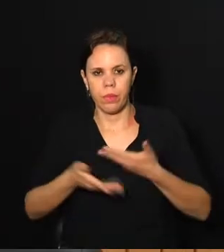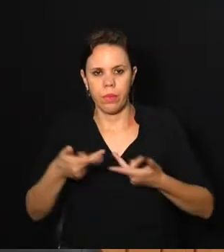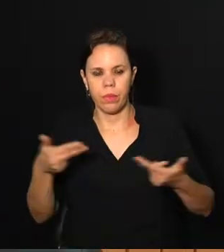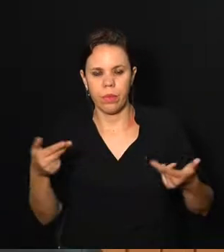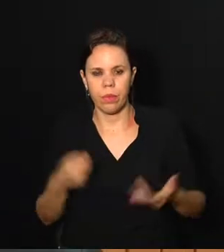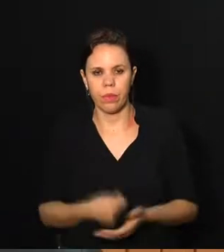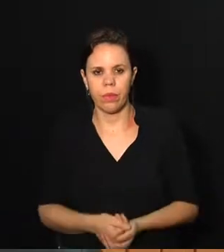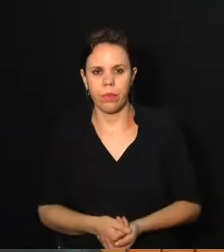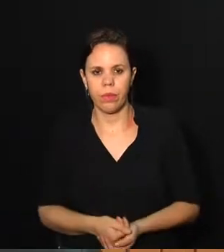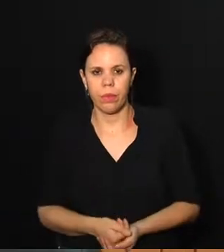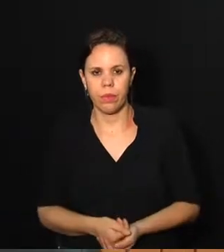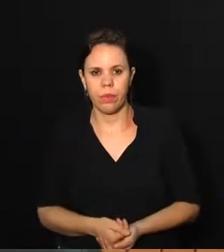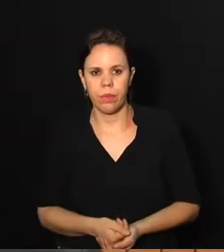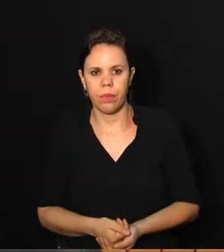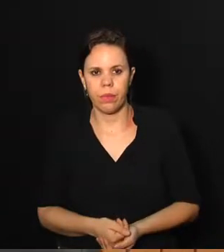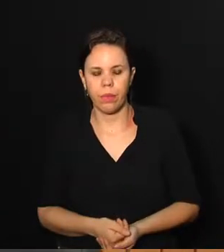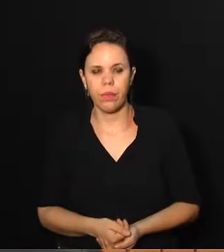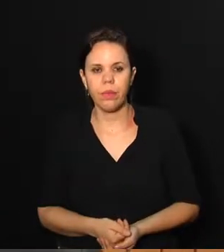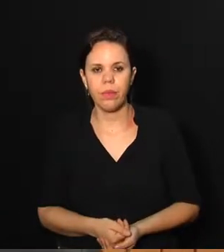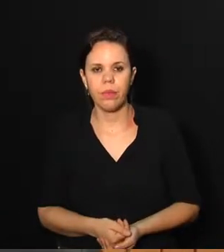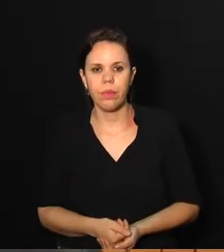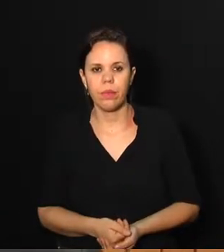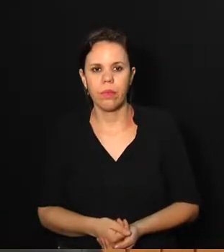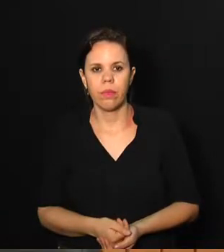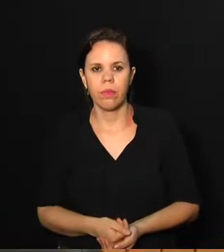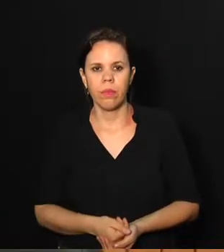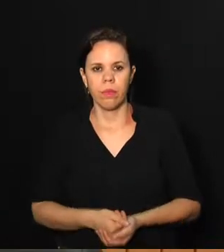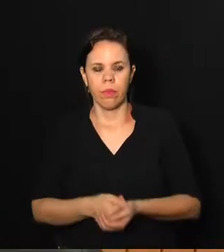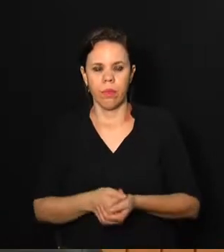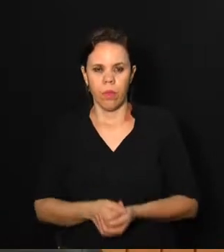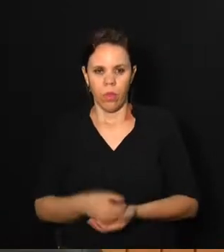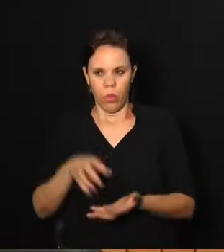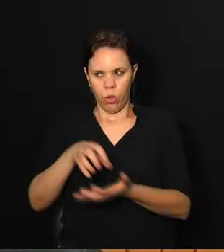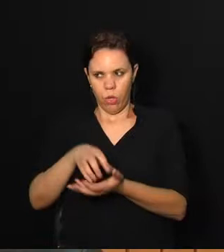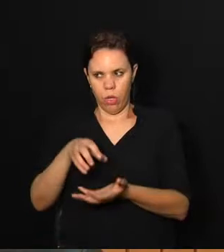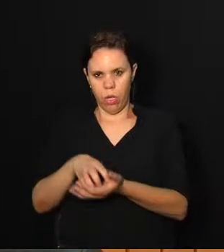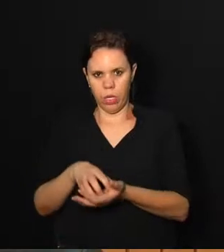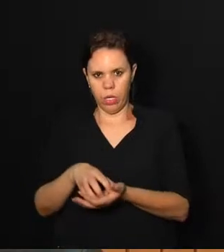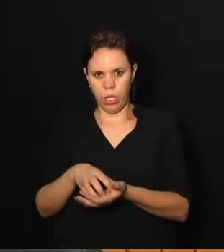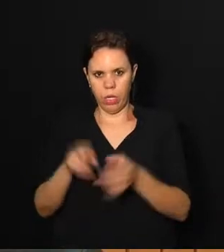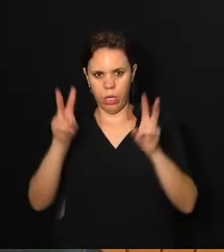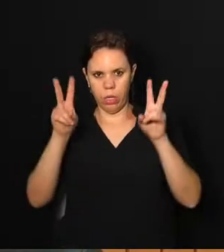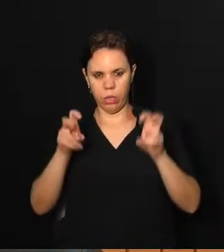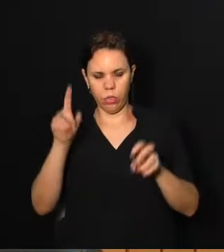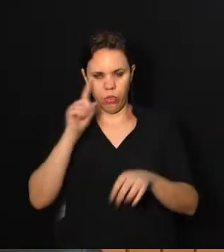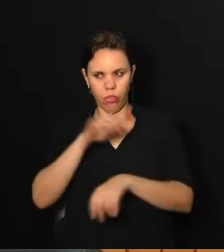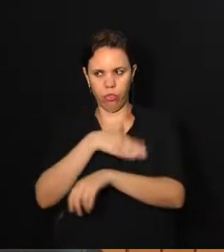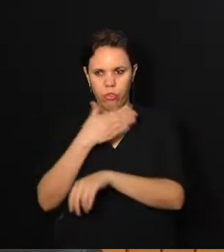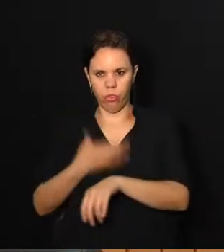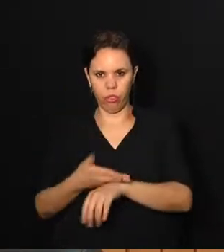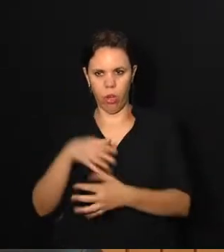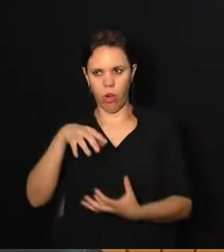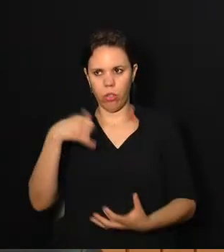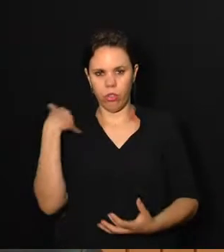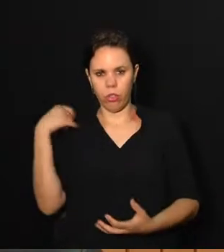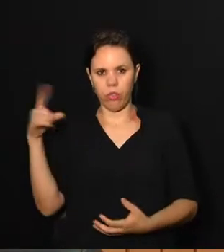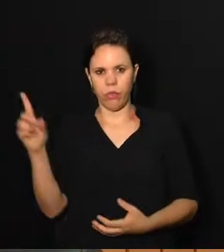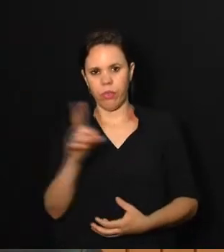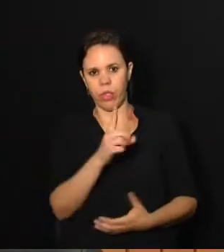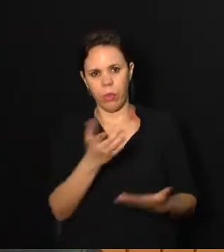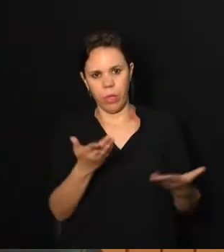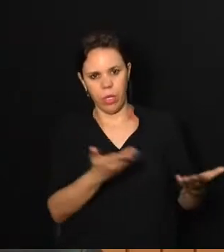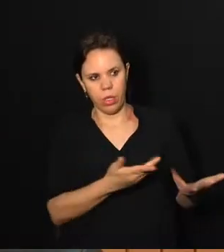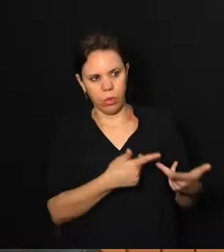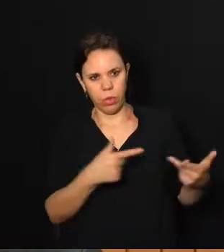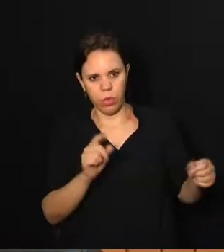aprender sobre as relações. O Centro-Dia do Idoso não é um espaço onde o idoso vai para receber